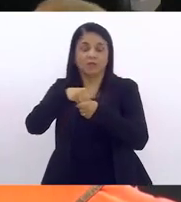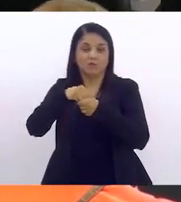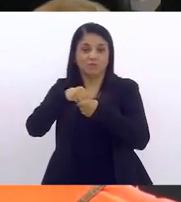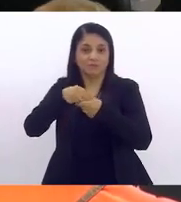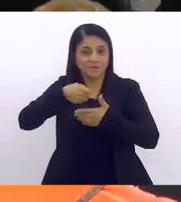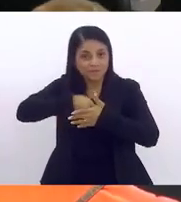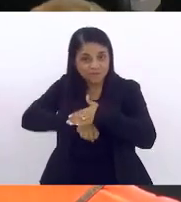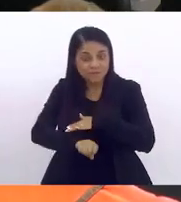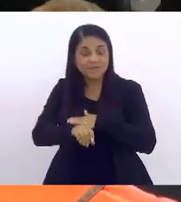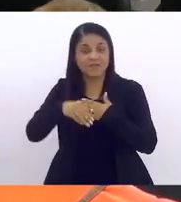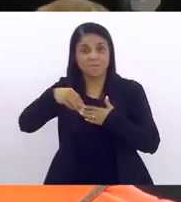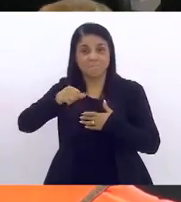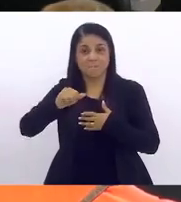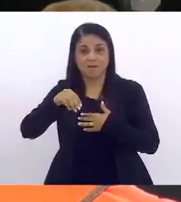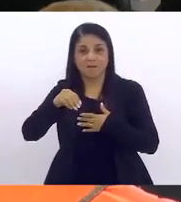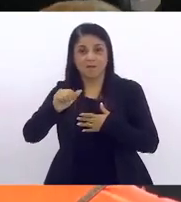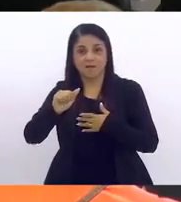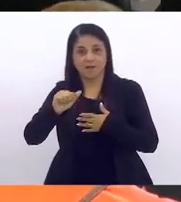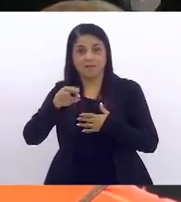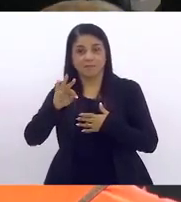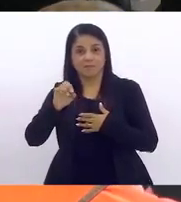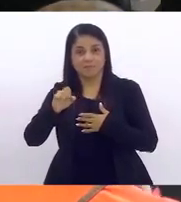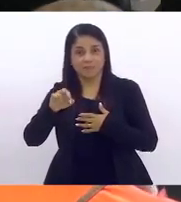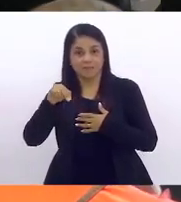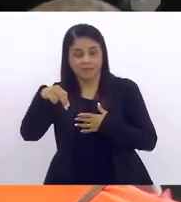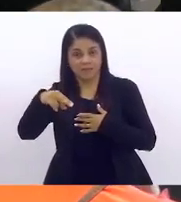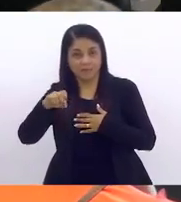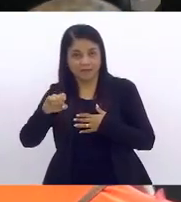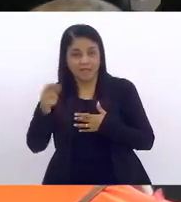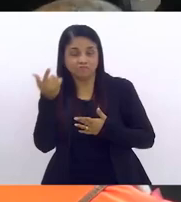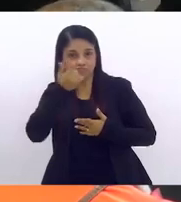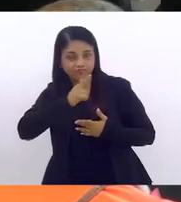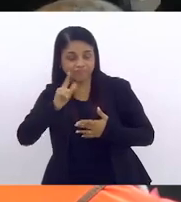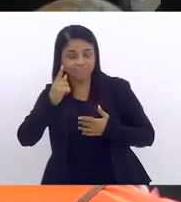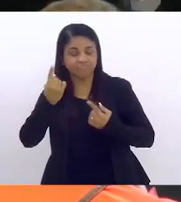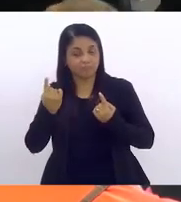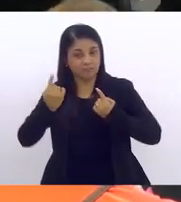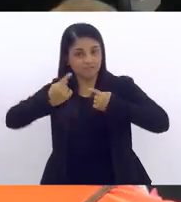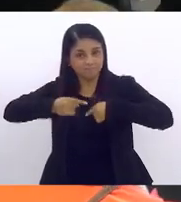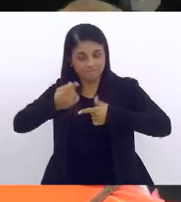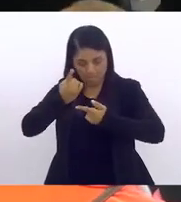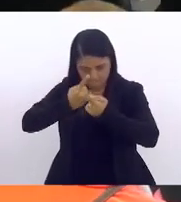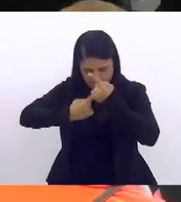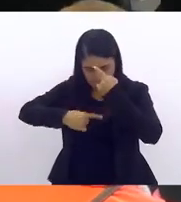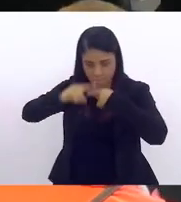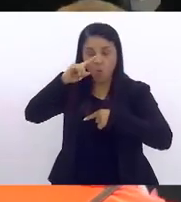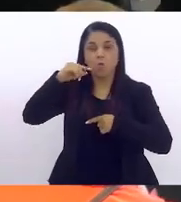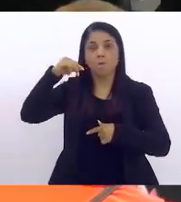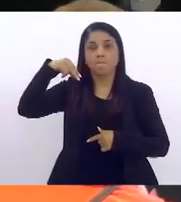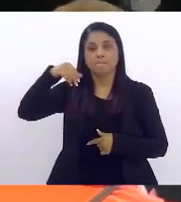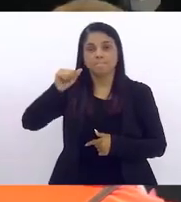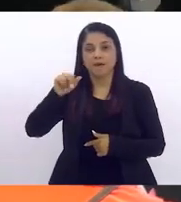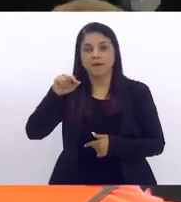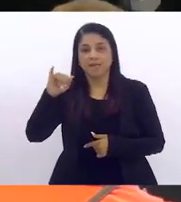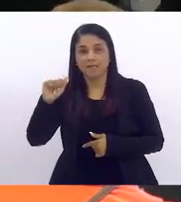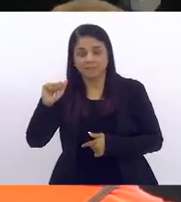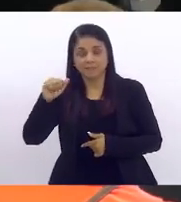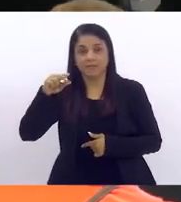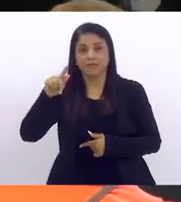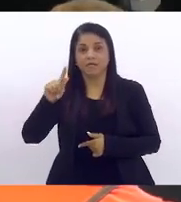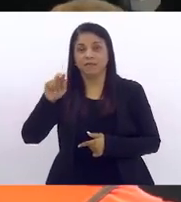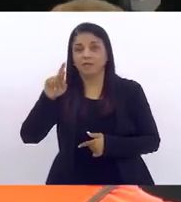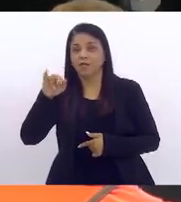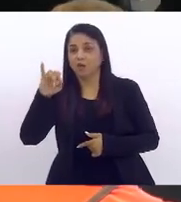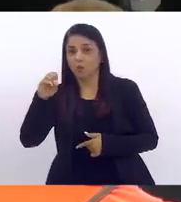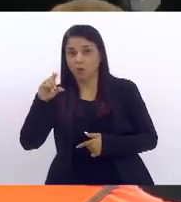nós vencemos grandes desafios na maternidade Mariana Crioula, eu recebo um prêmio. E qual foi o prêmio que